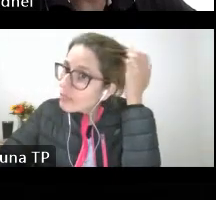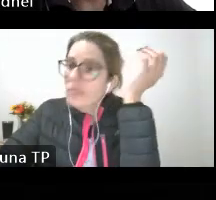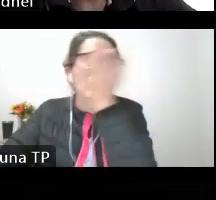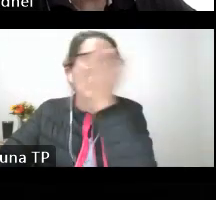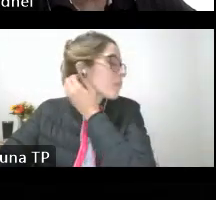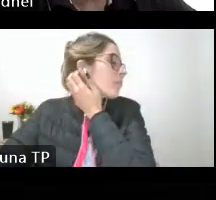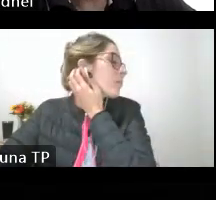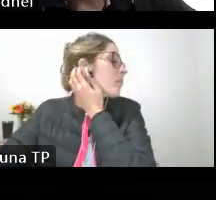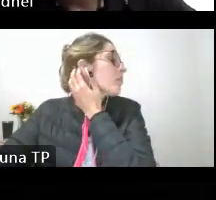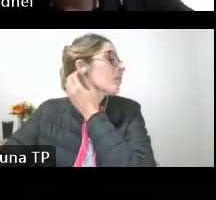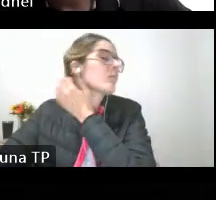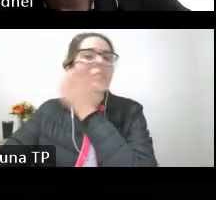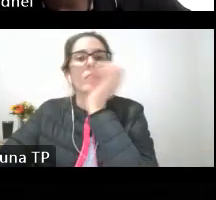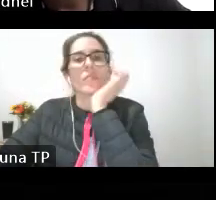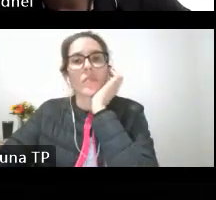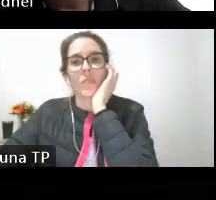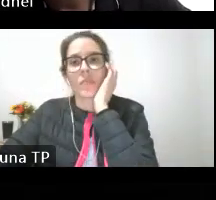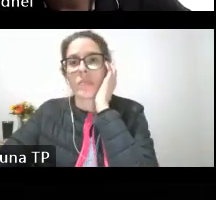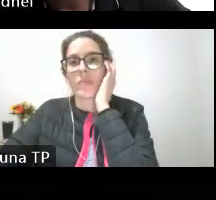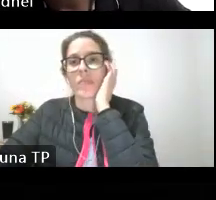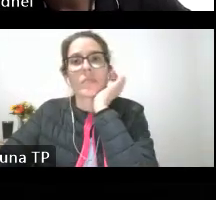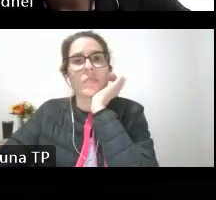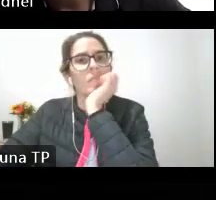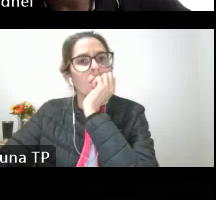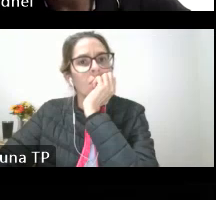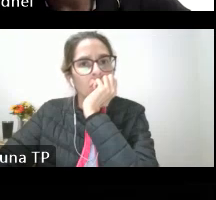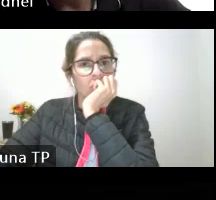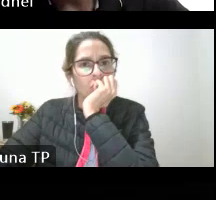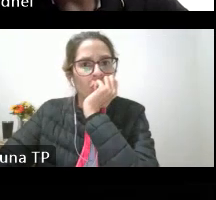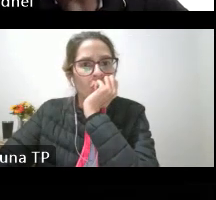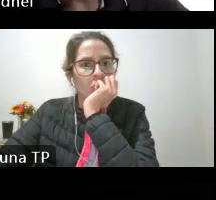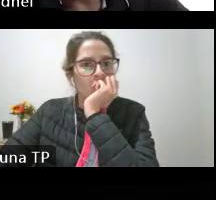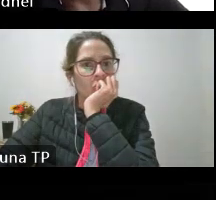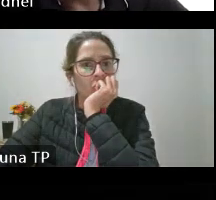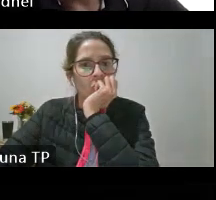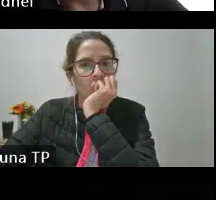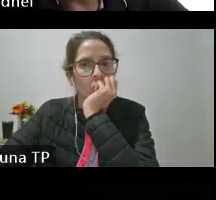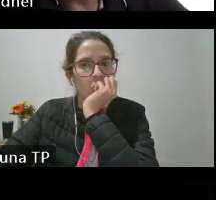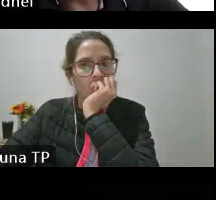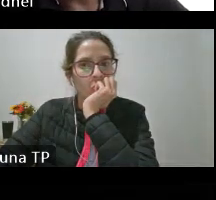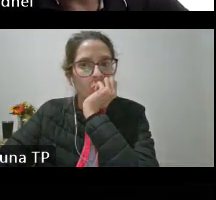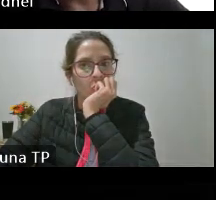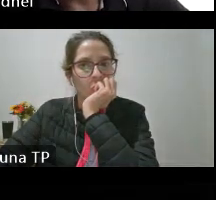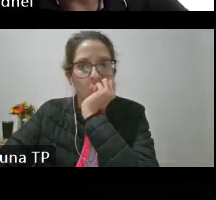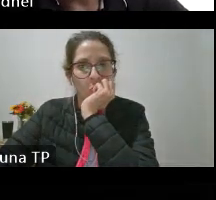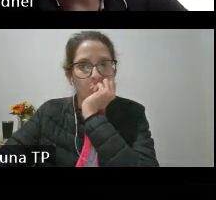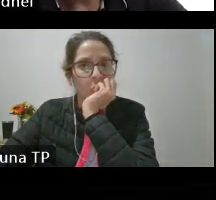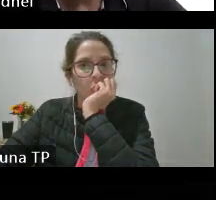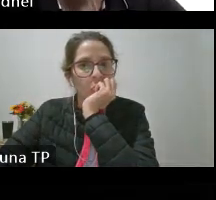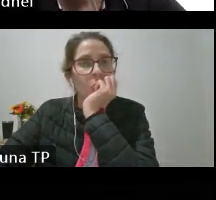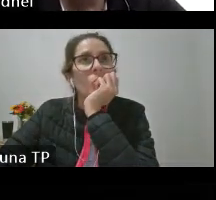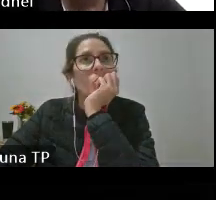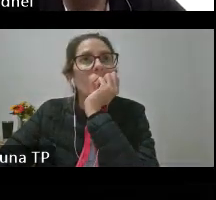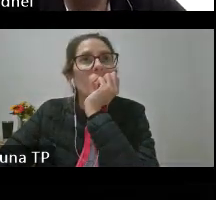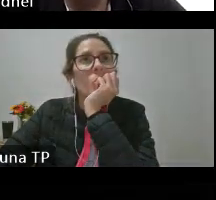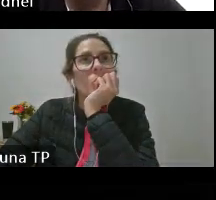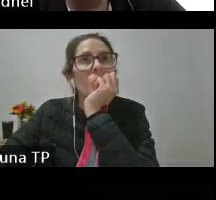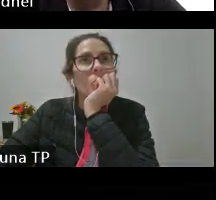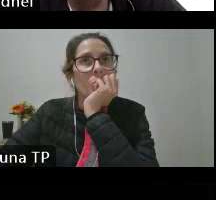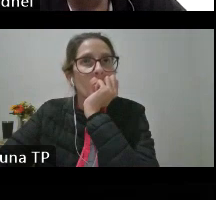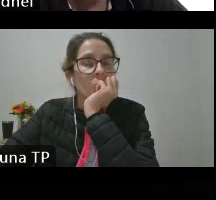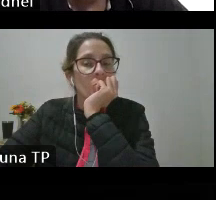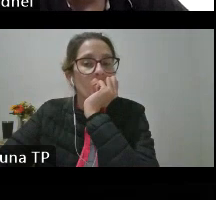quiserem, depois, quando vocês forem trabalhar, dá para ajustar como vocês quiserem. E as vesículas? Não é do nosso